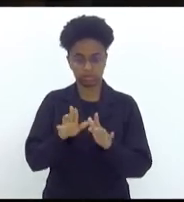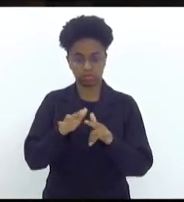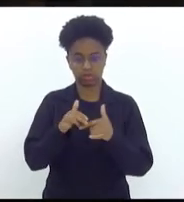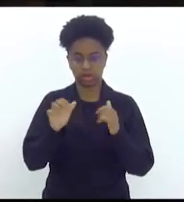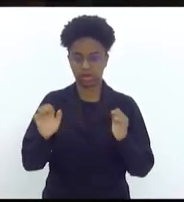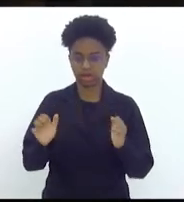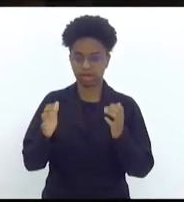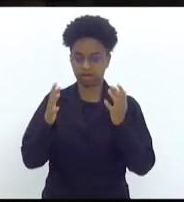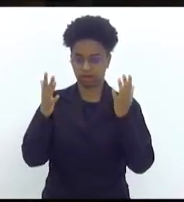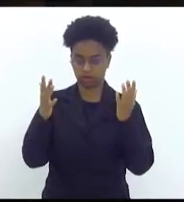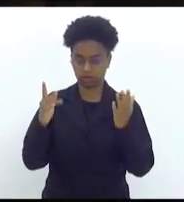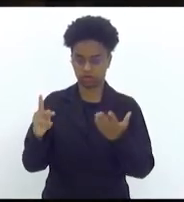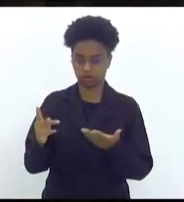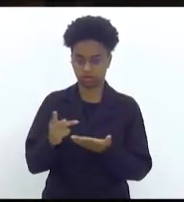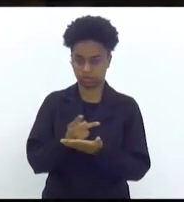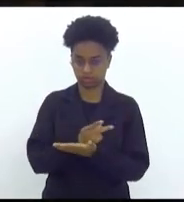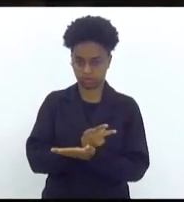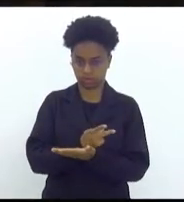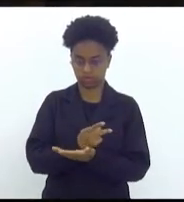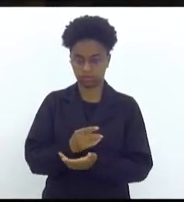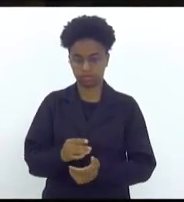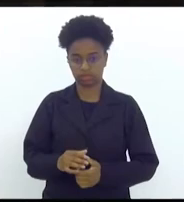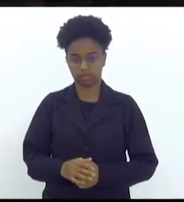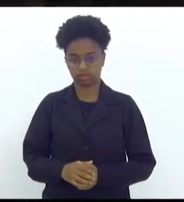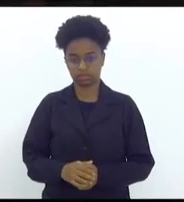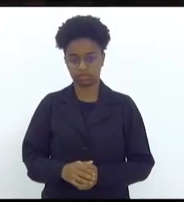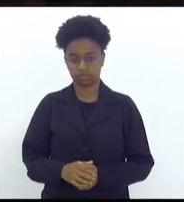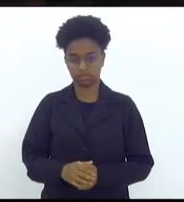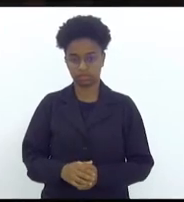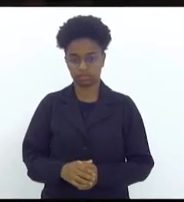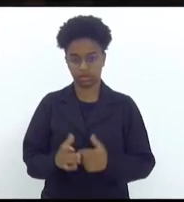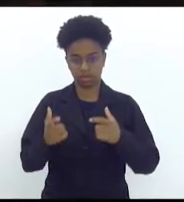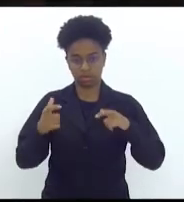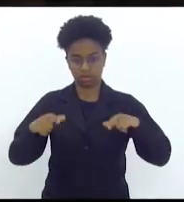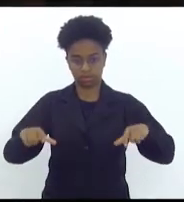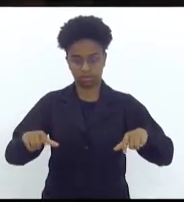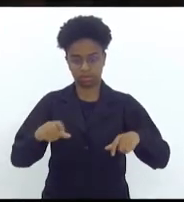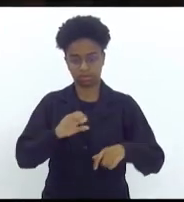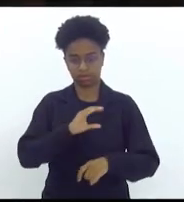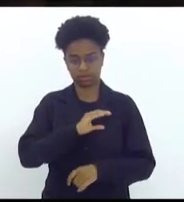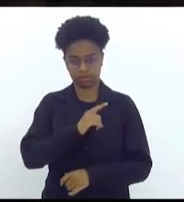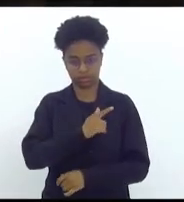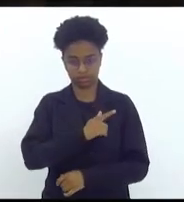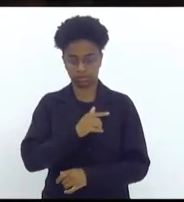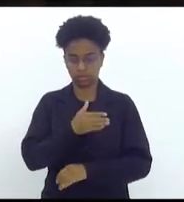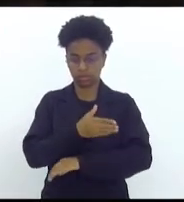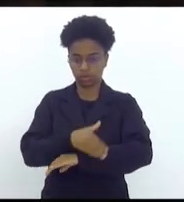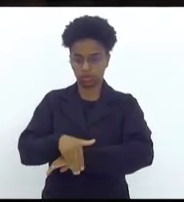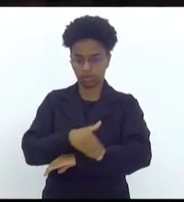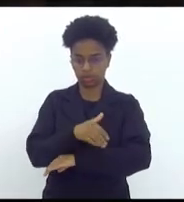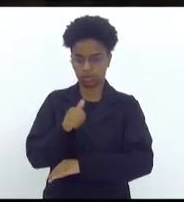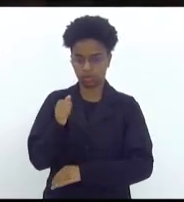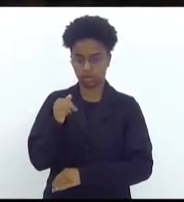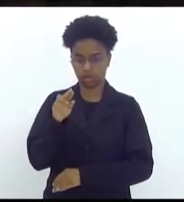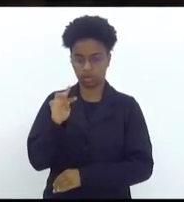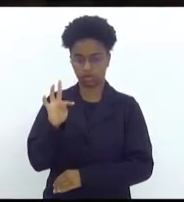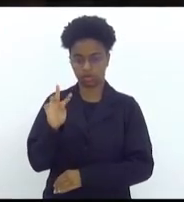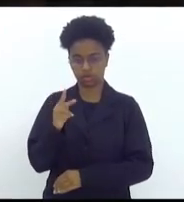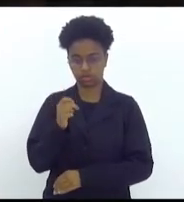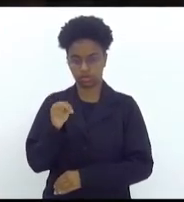evento que fui no campo do Campo Grande na Rua Artur Rios